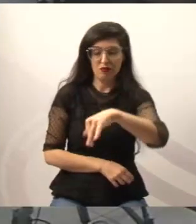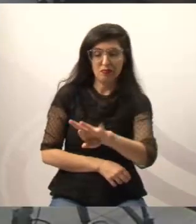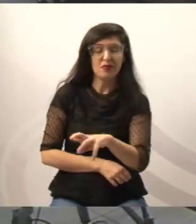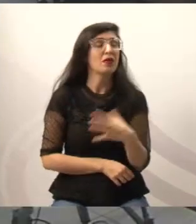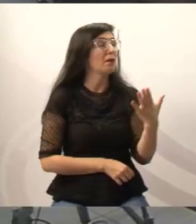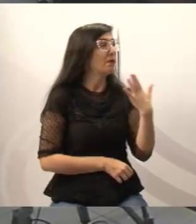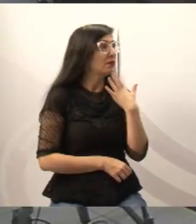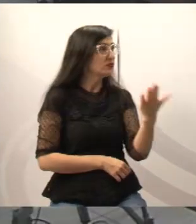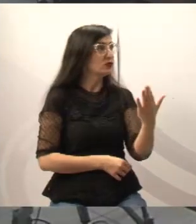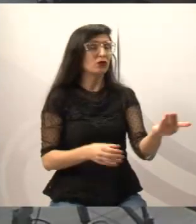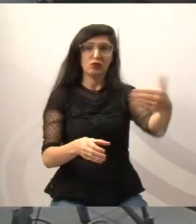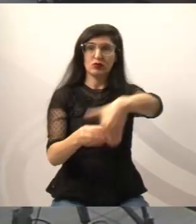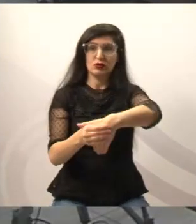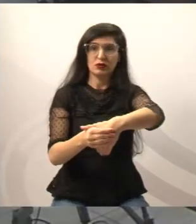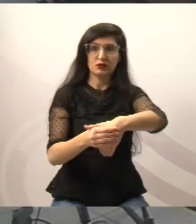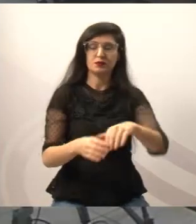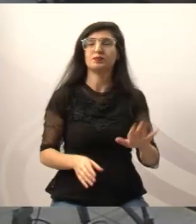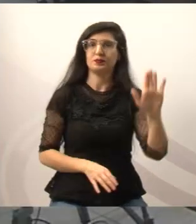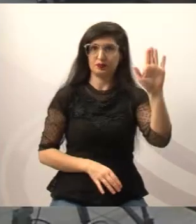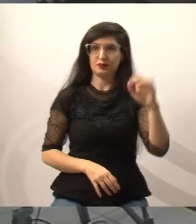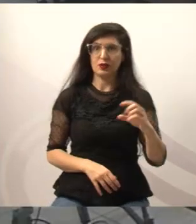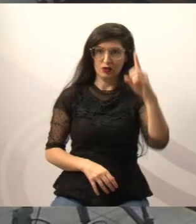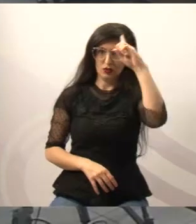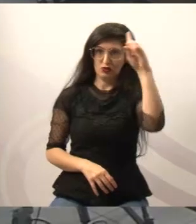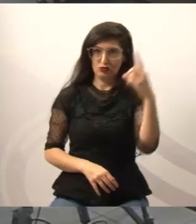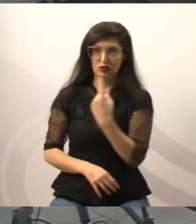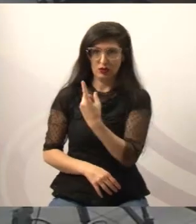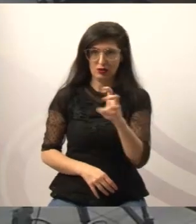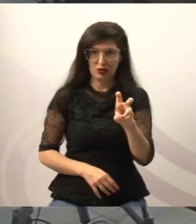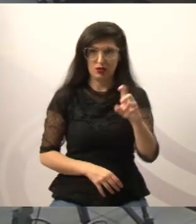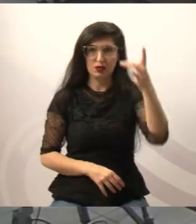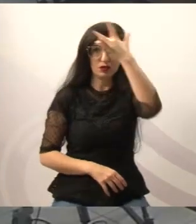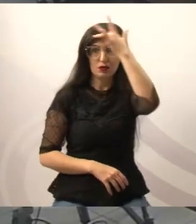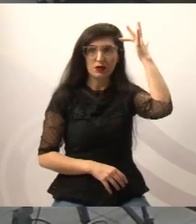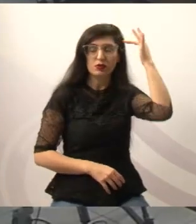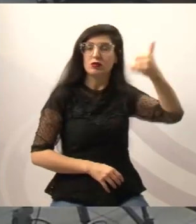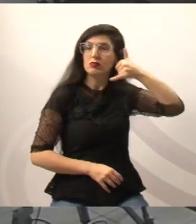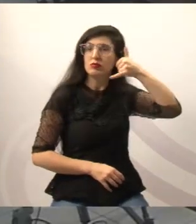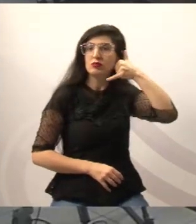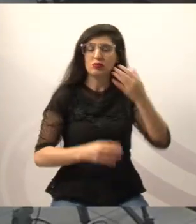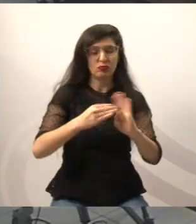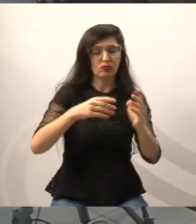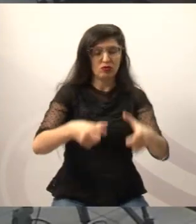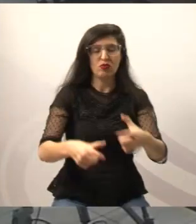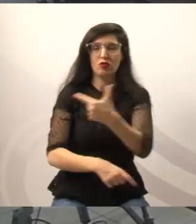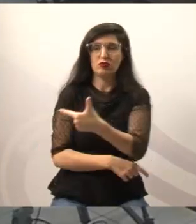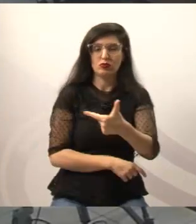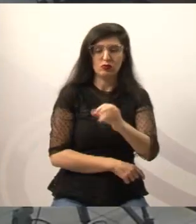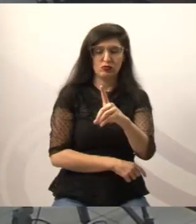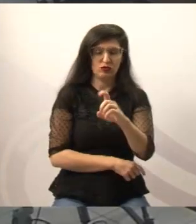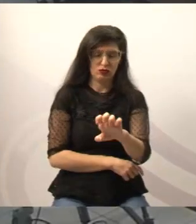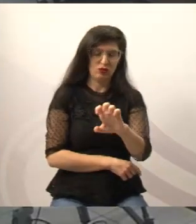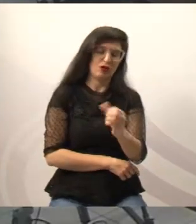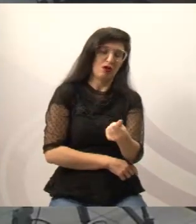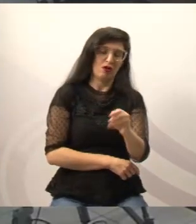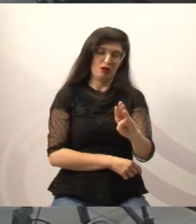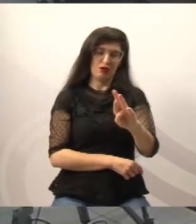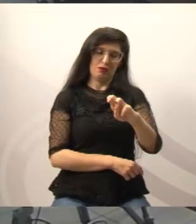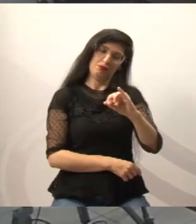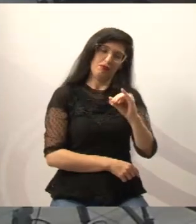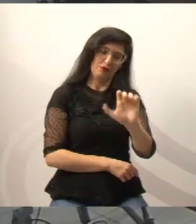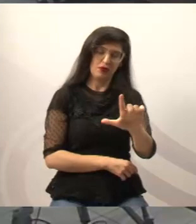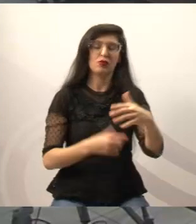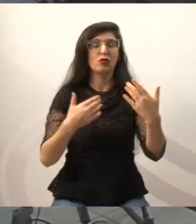Presidente, por favor. No dia 15, os moradores me ligaram para mim do 22 de abril, estive na porta lá, tirei foto para fazer